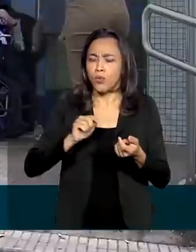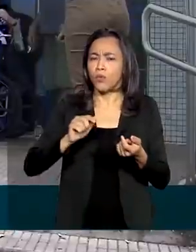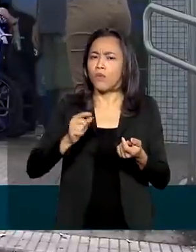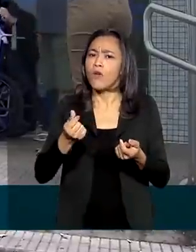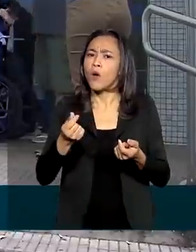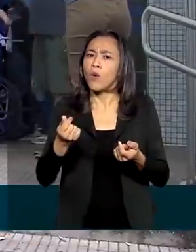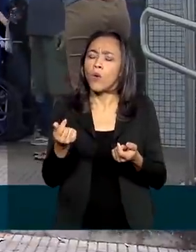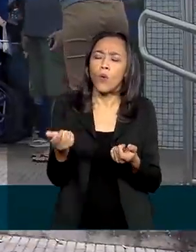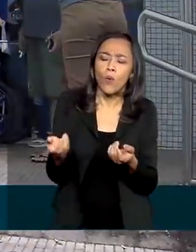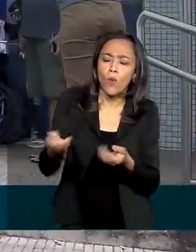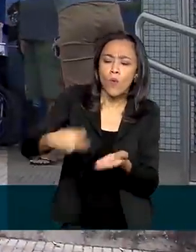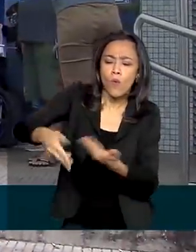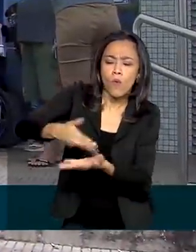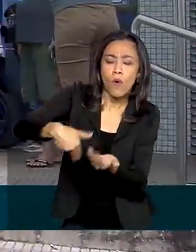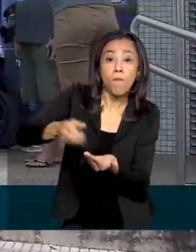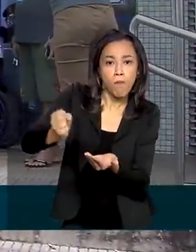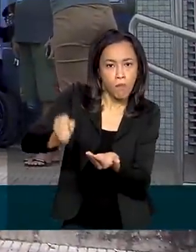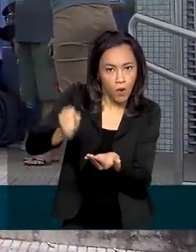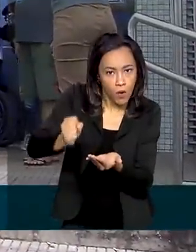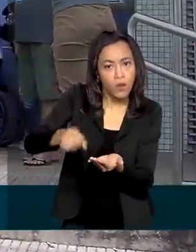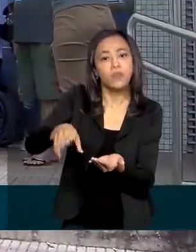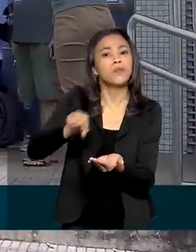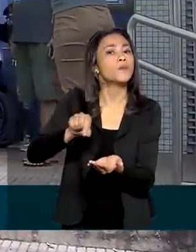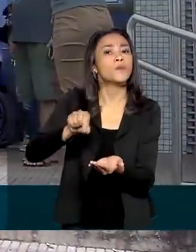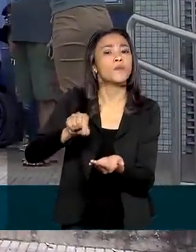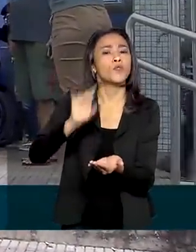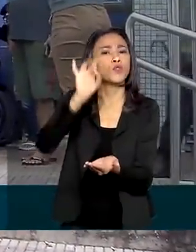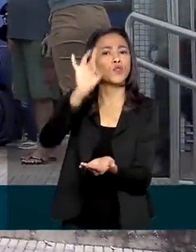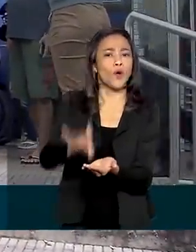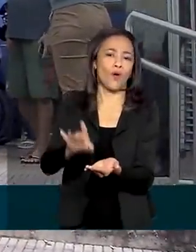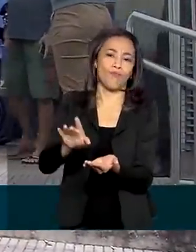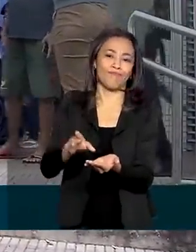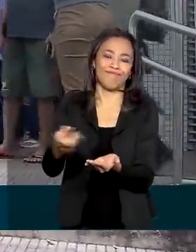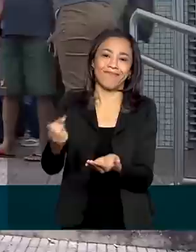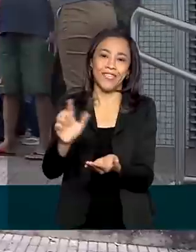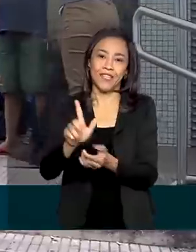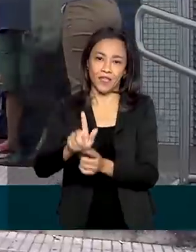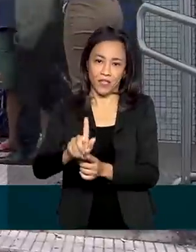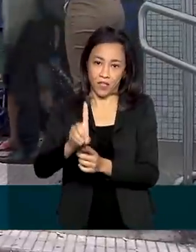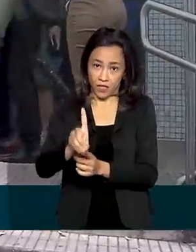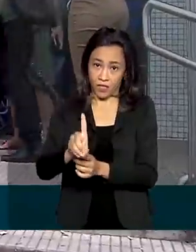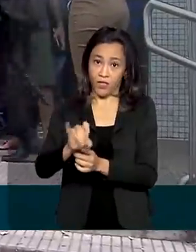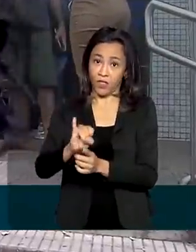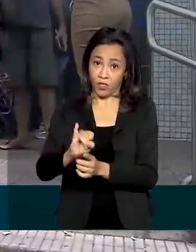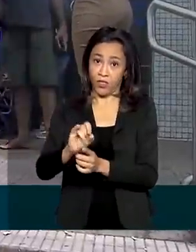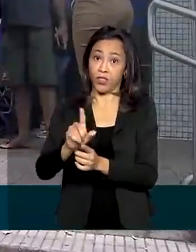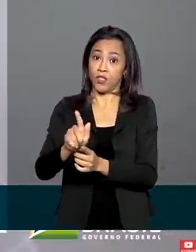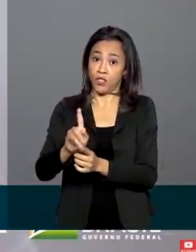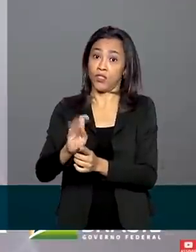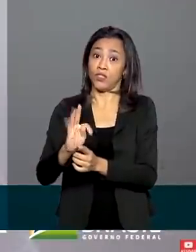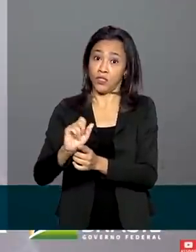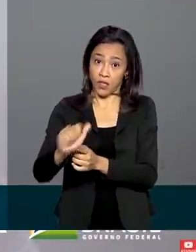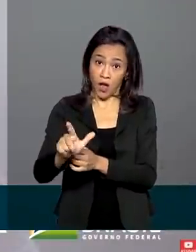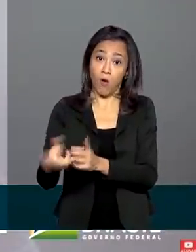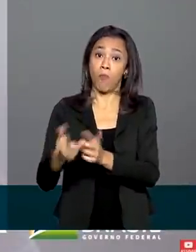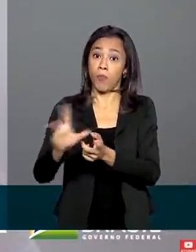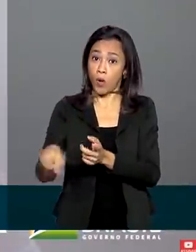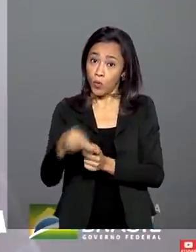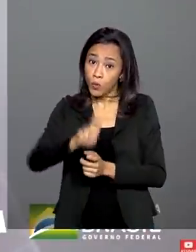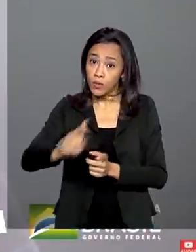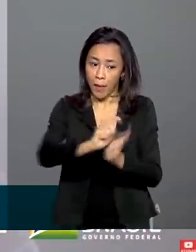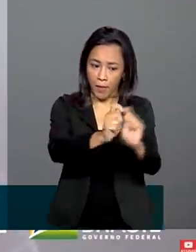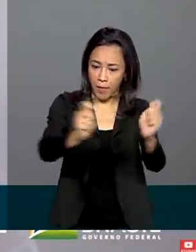valor poderá ser realizada somente por meio digital para fazer pagamentos. Realizar o